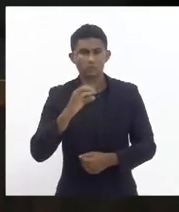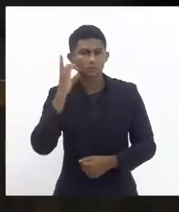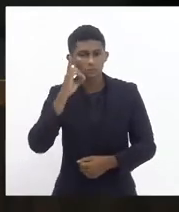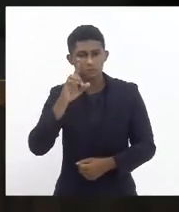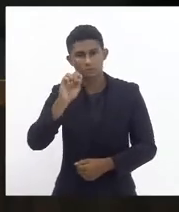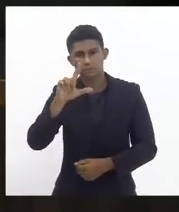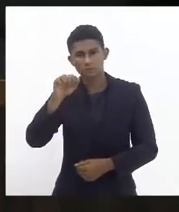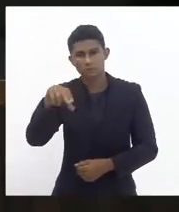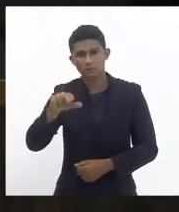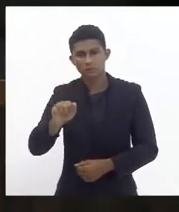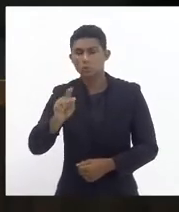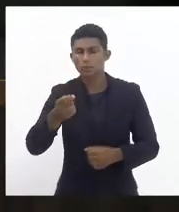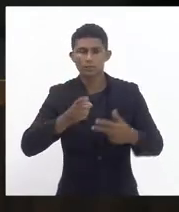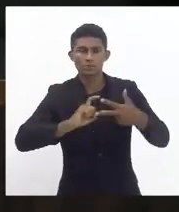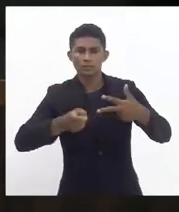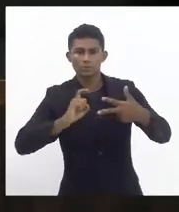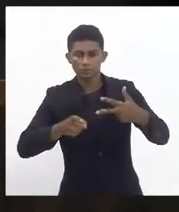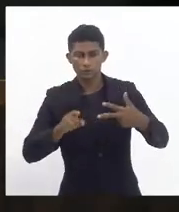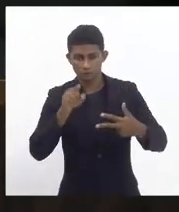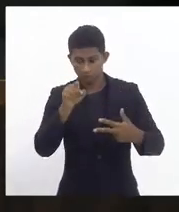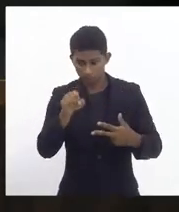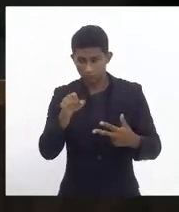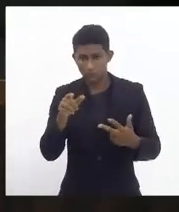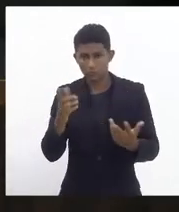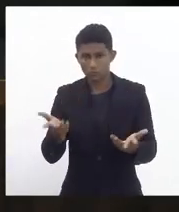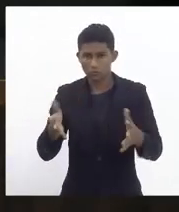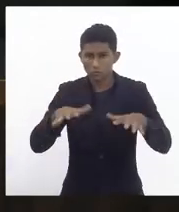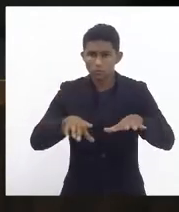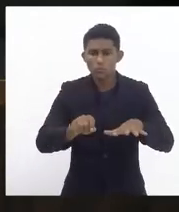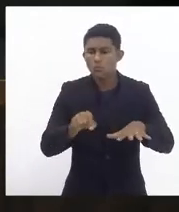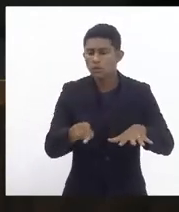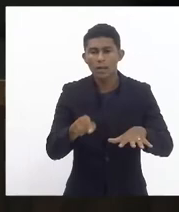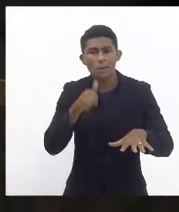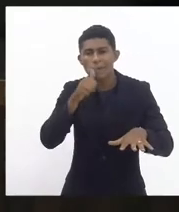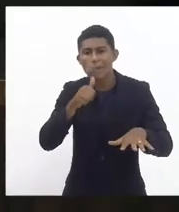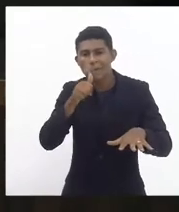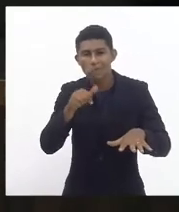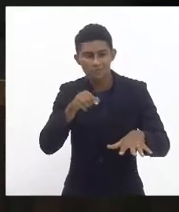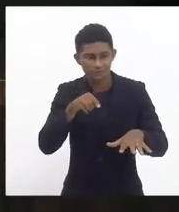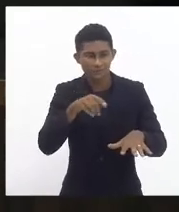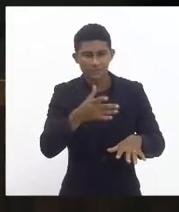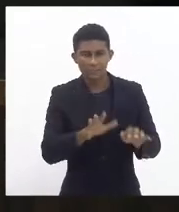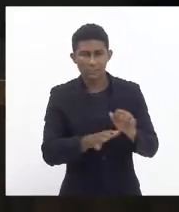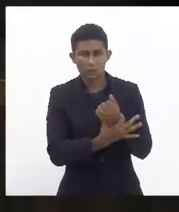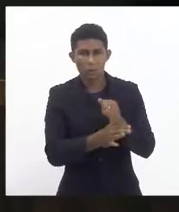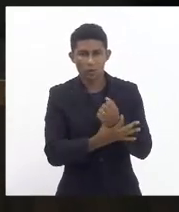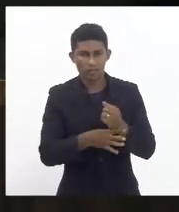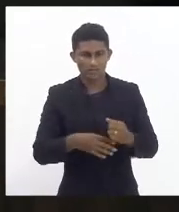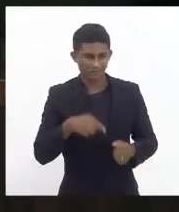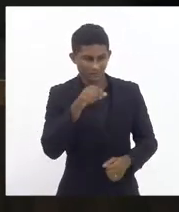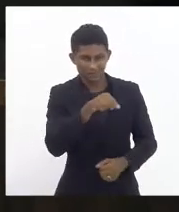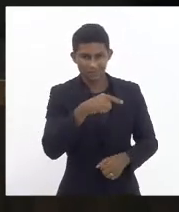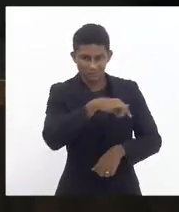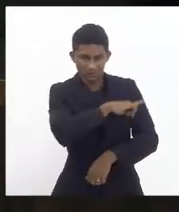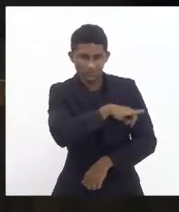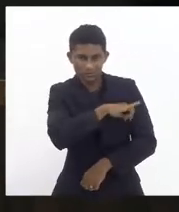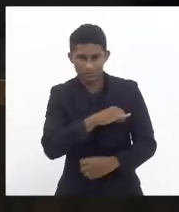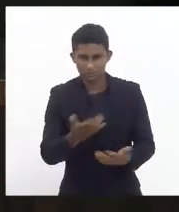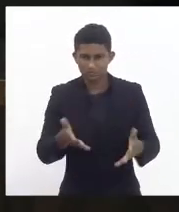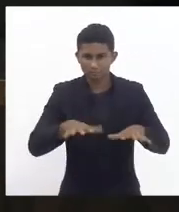passos que autoriza o poder executivo a incluir o segmento feminino no programa segurança presente no âmbito do Estado do Rio de Janeiro a discussão